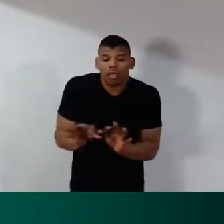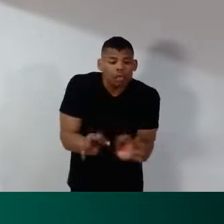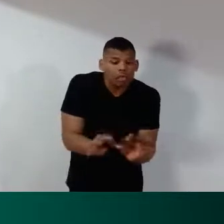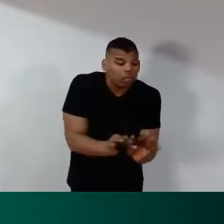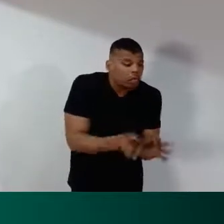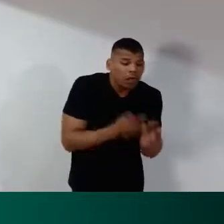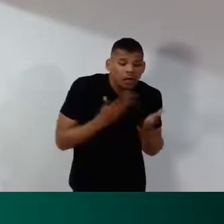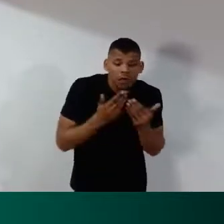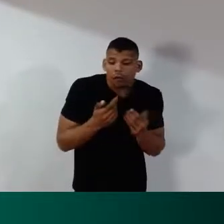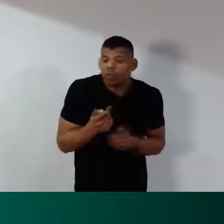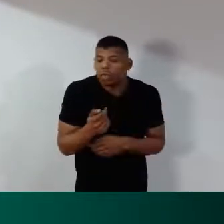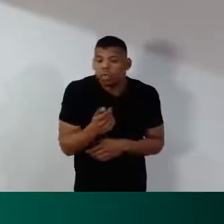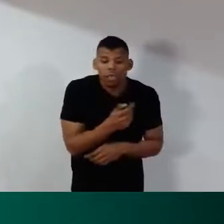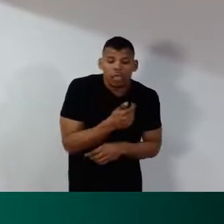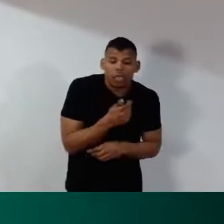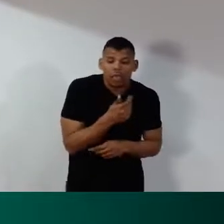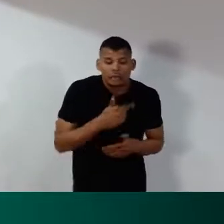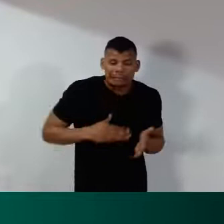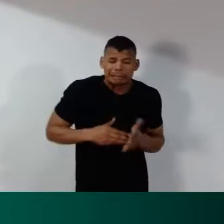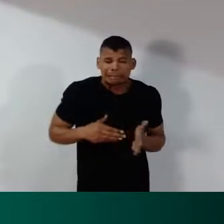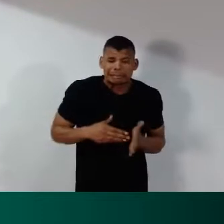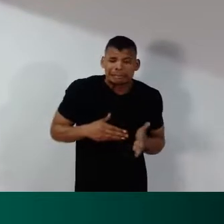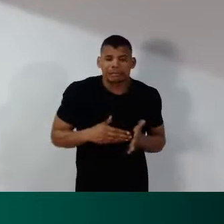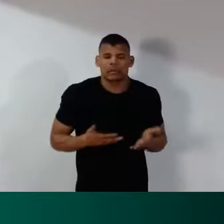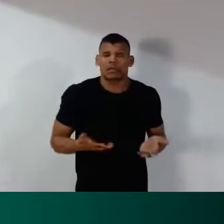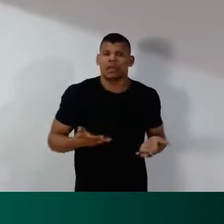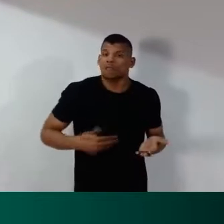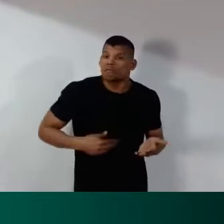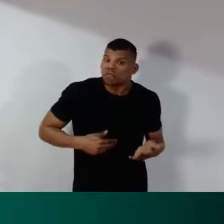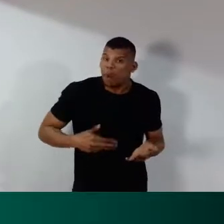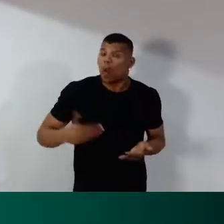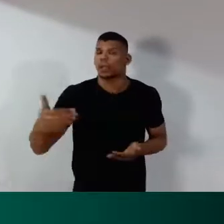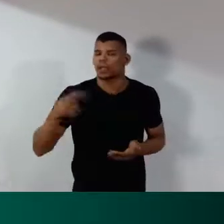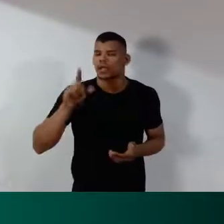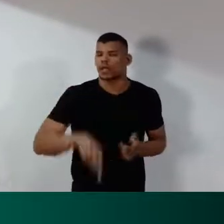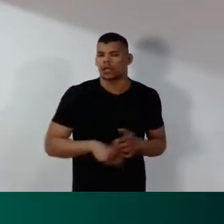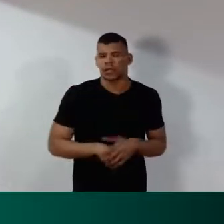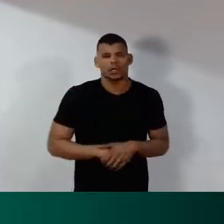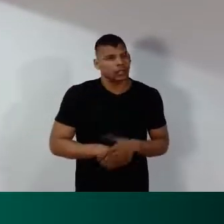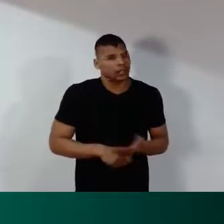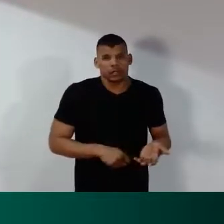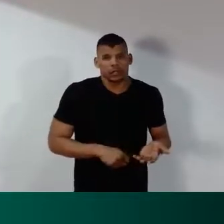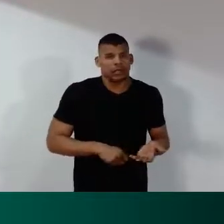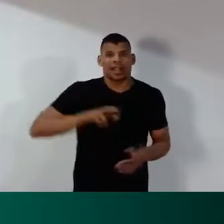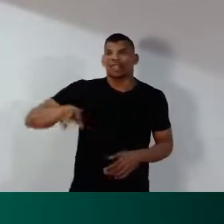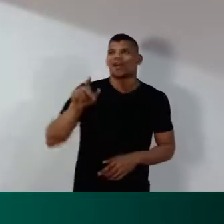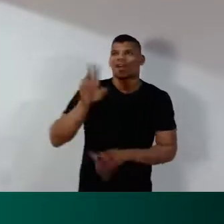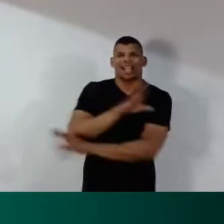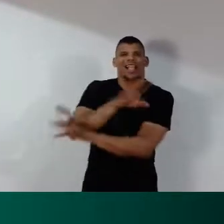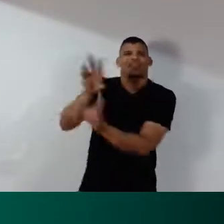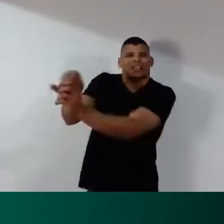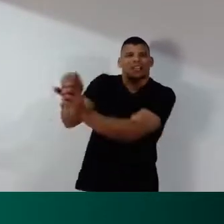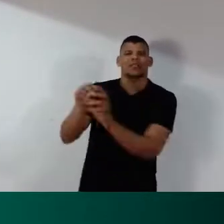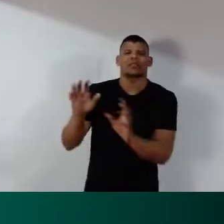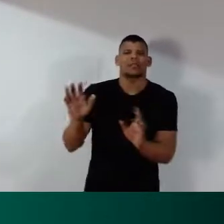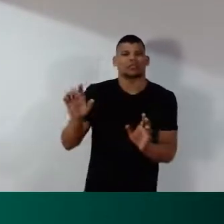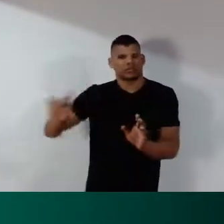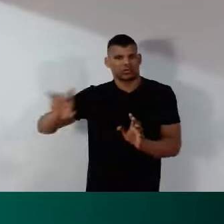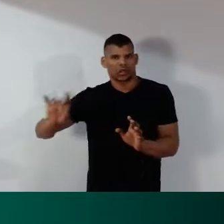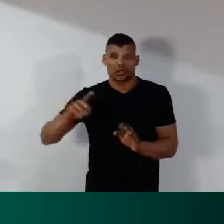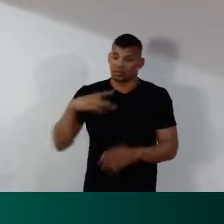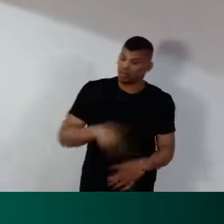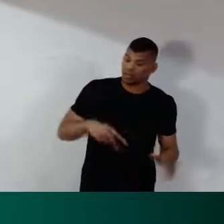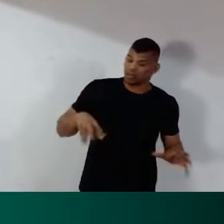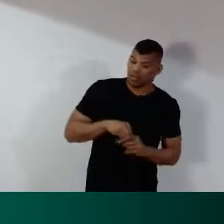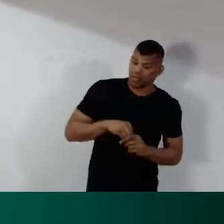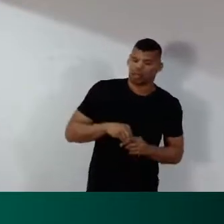lá dentro do Maria tommaseo Ah e não é só aqui tem gente passando fome tem passando fome aqui a